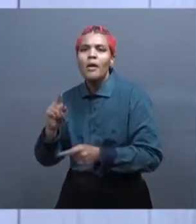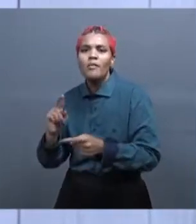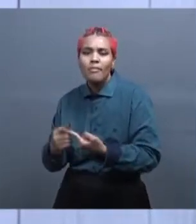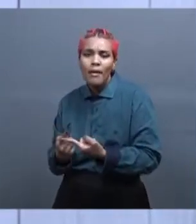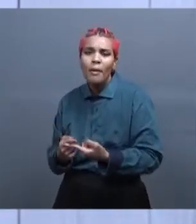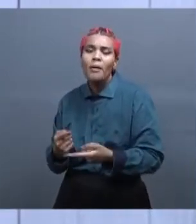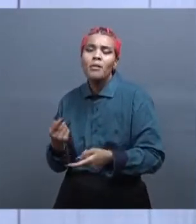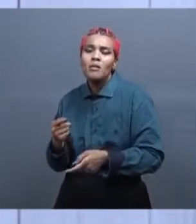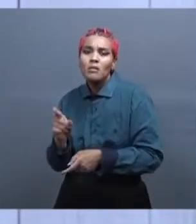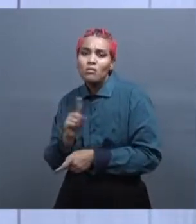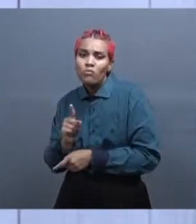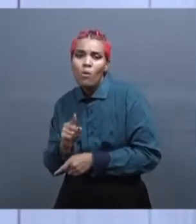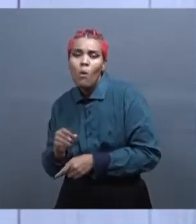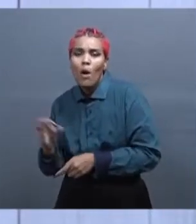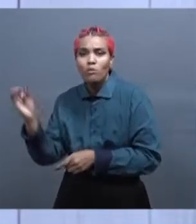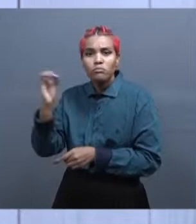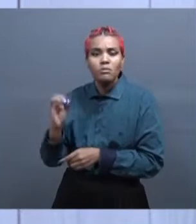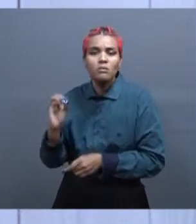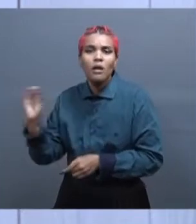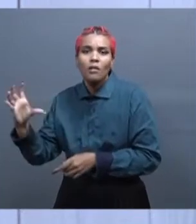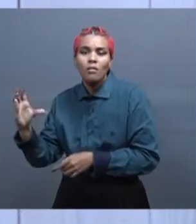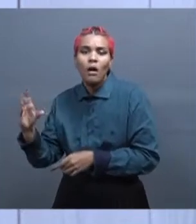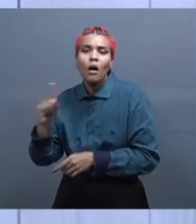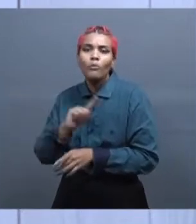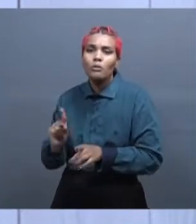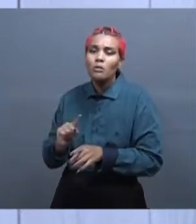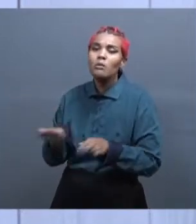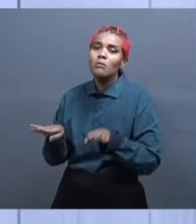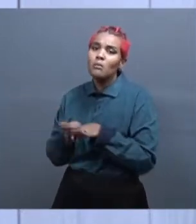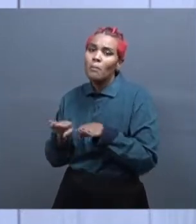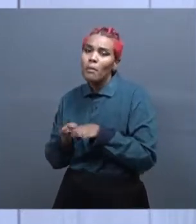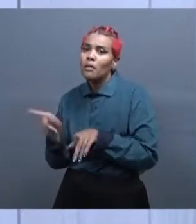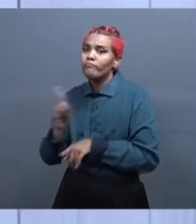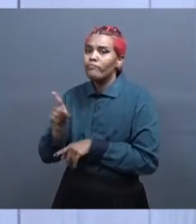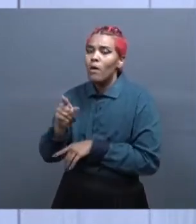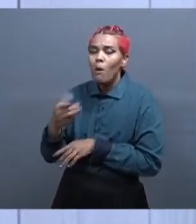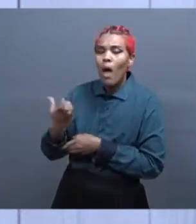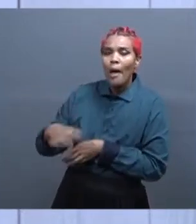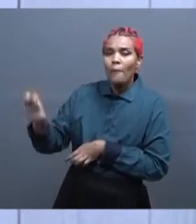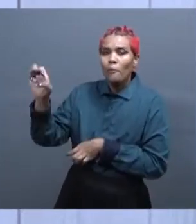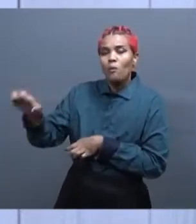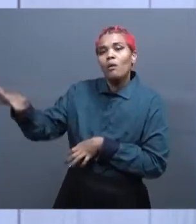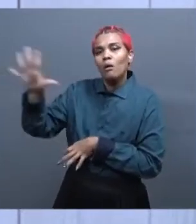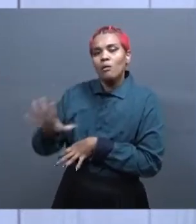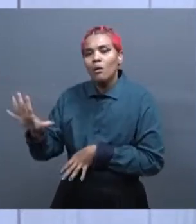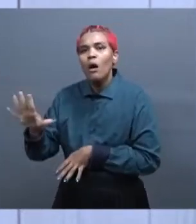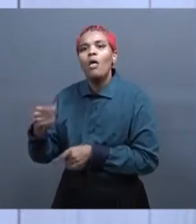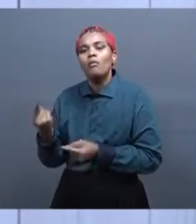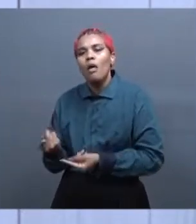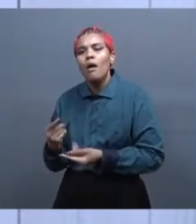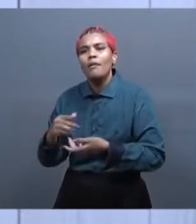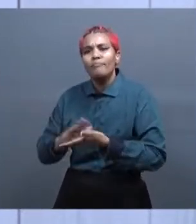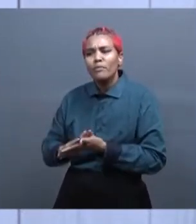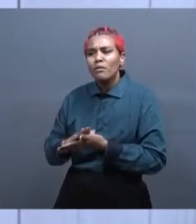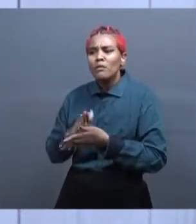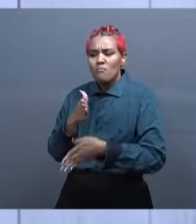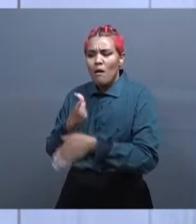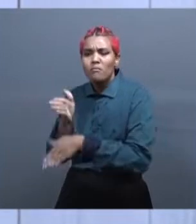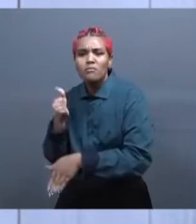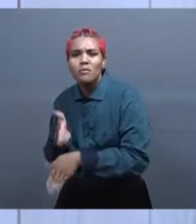a tatuagem ela é comumente associada à a atuais rituais de passagem